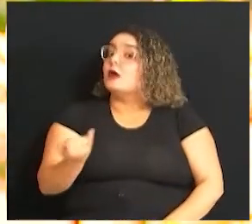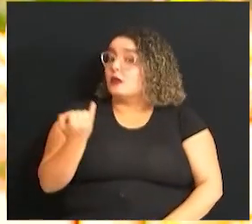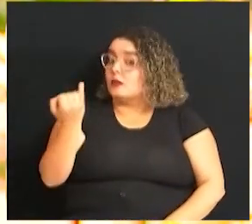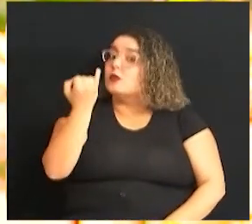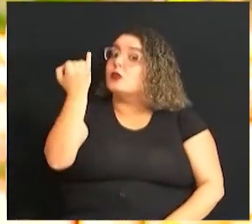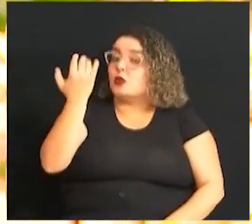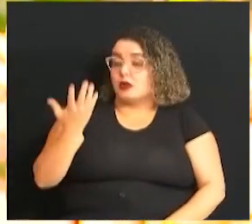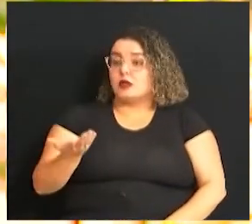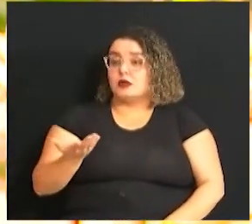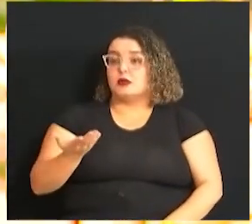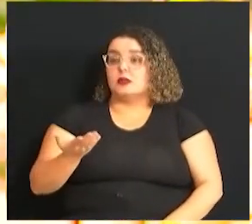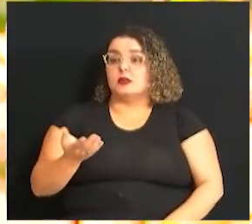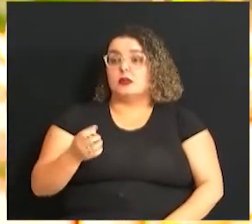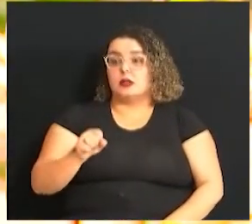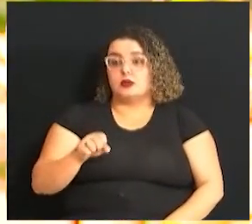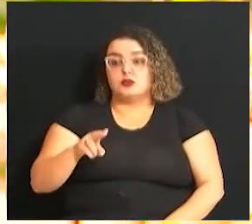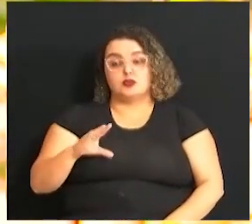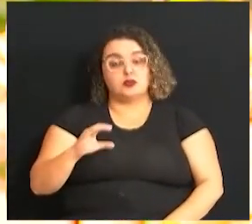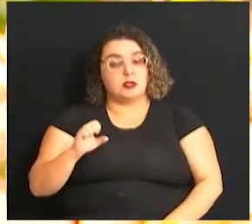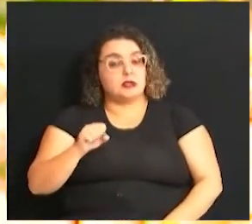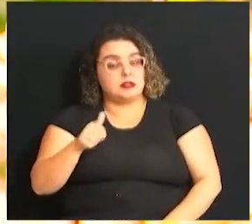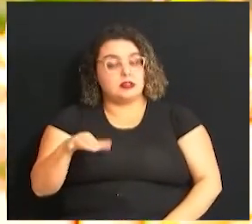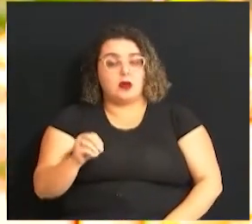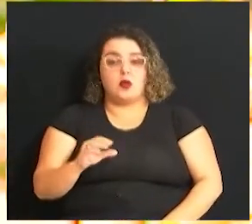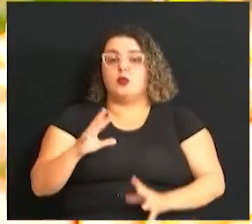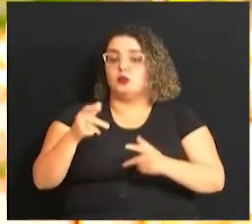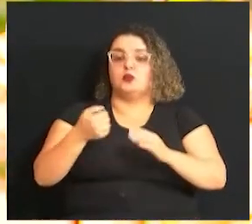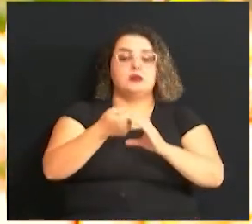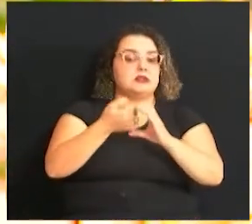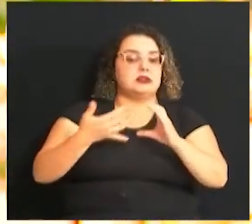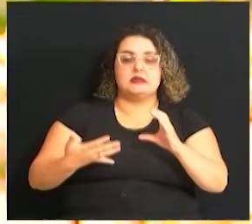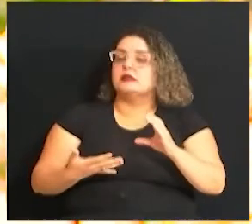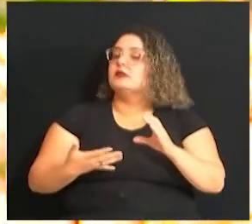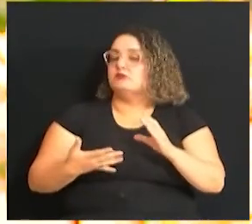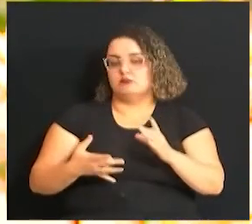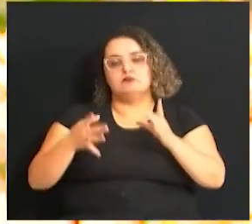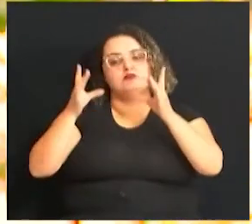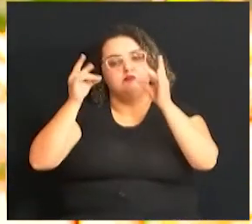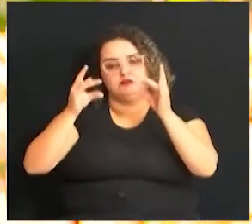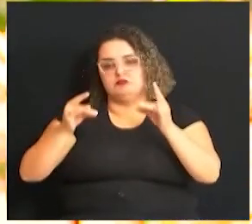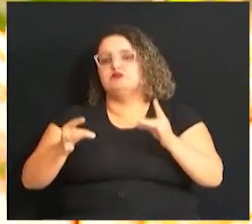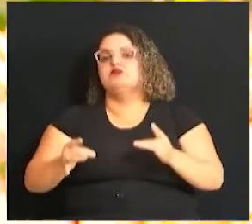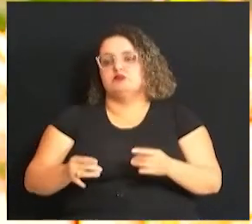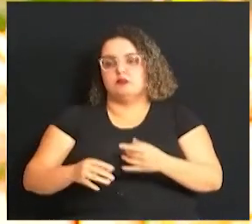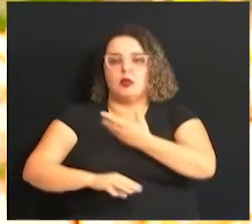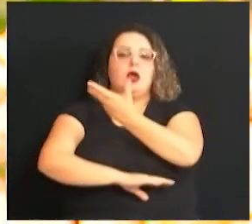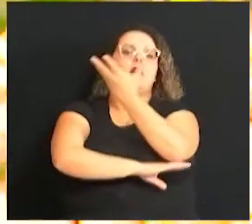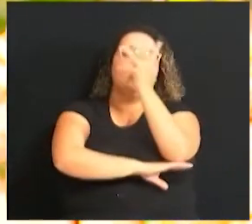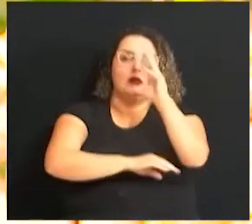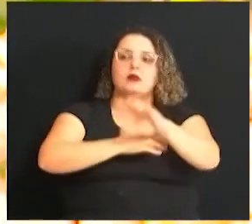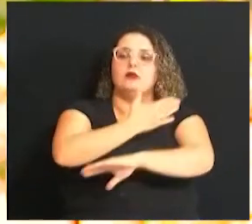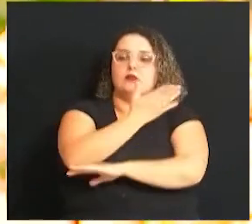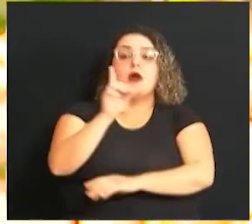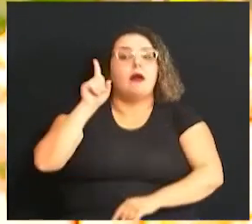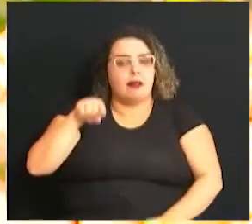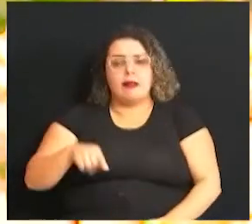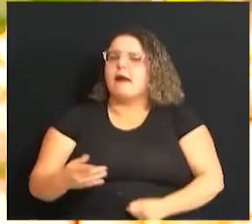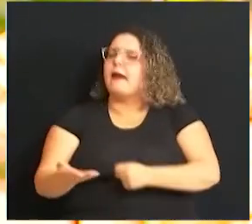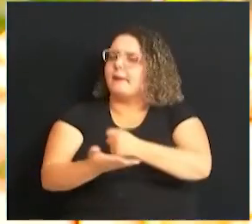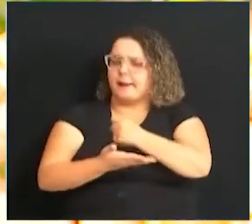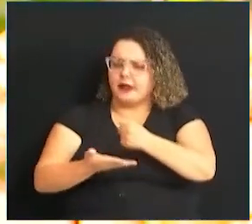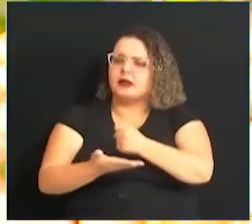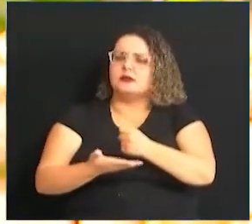espécie de importância aí, que participa aí da sucessão, então ela tem todas as características aí que compõem a floresta. Então